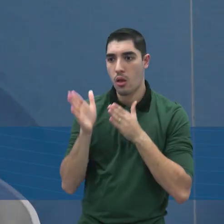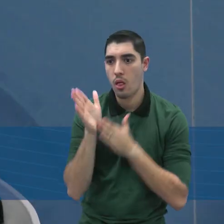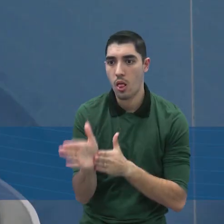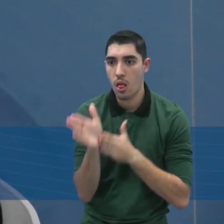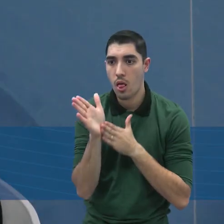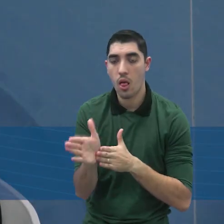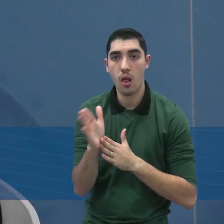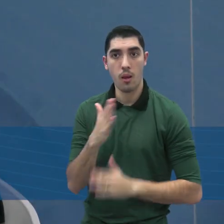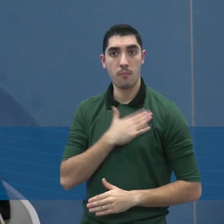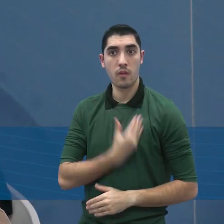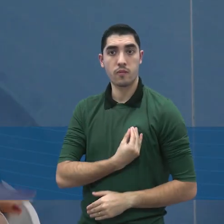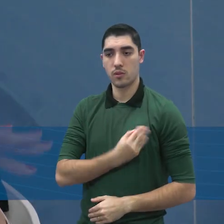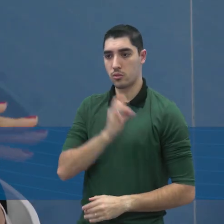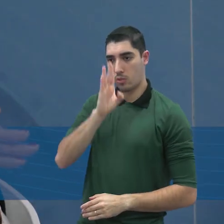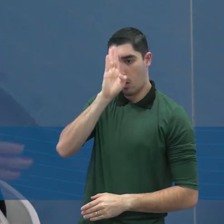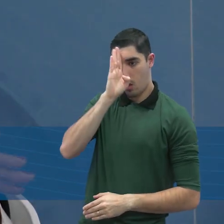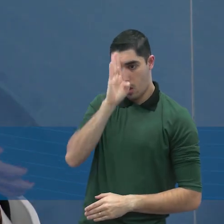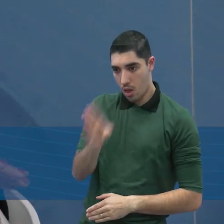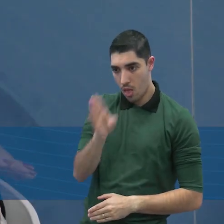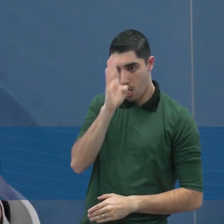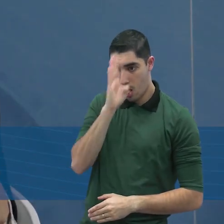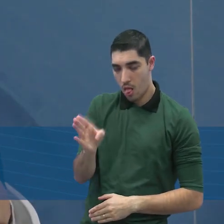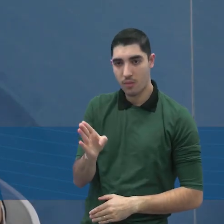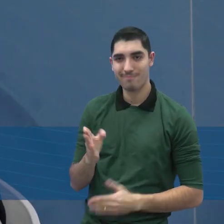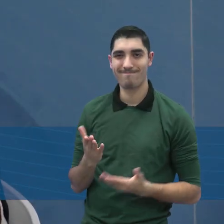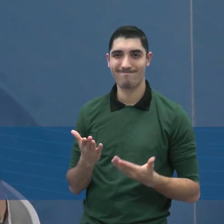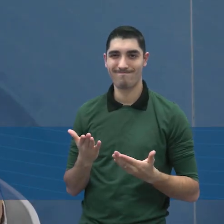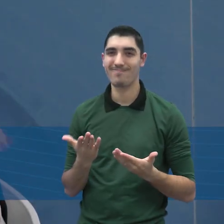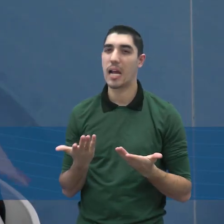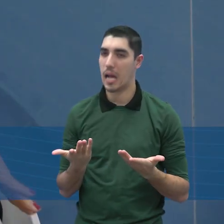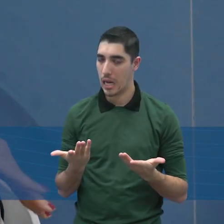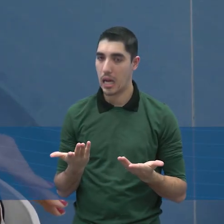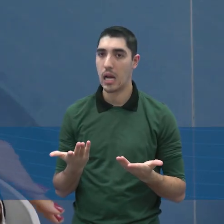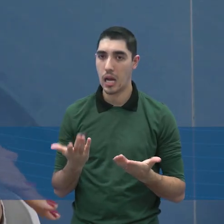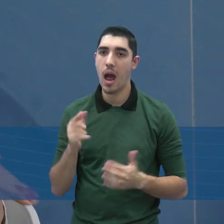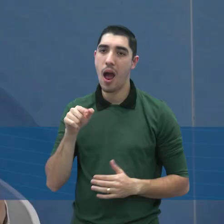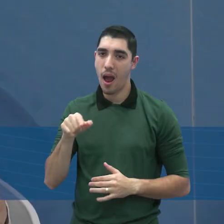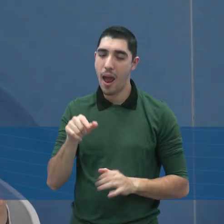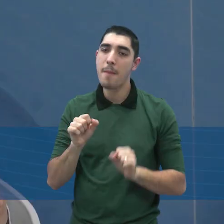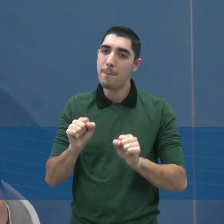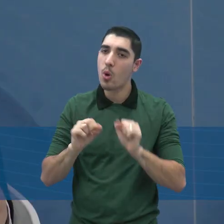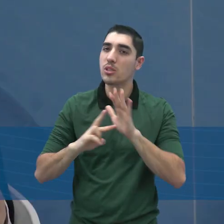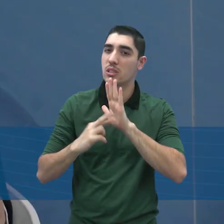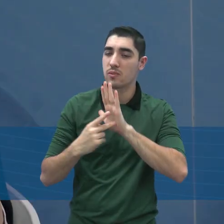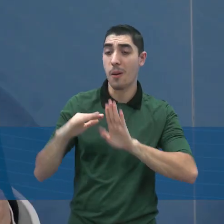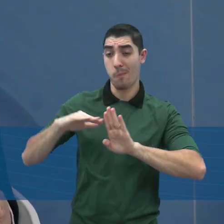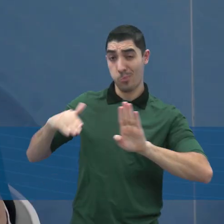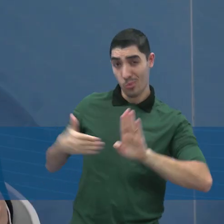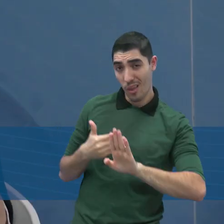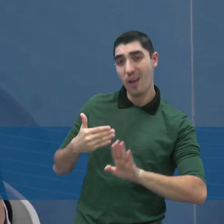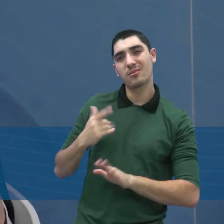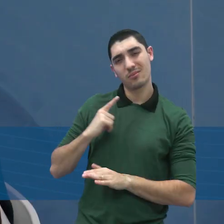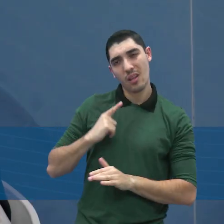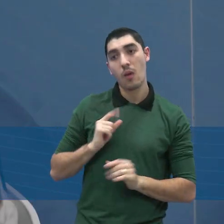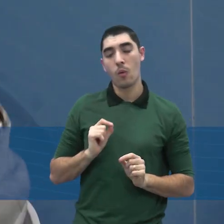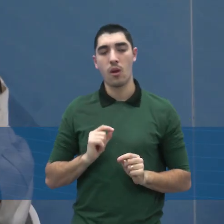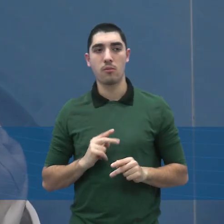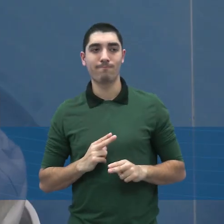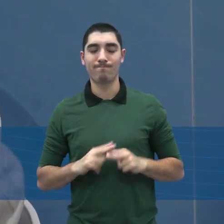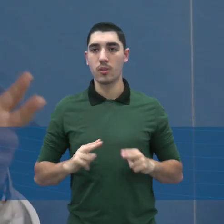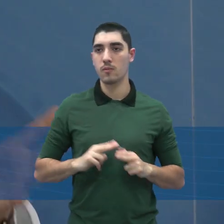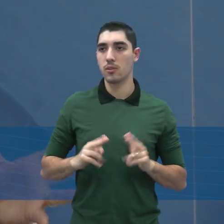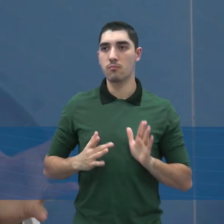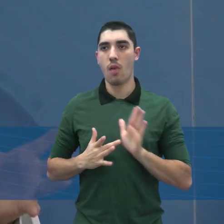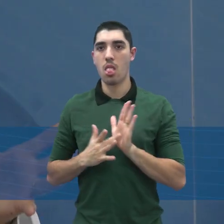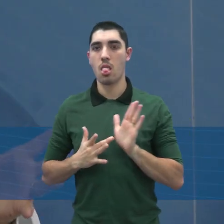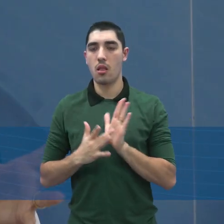tema central da tua vida. E aí, sim, eu acho que é, sim, uma forma de mascarar tudo o resto que você não